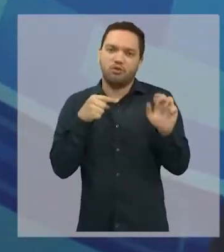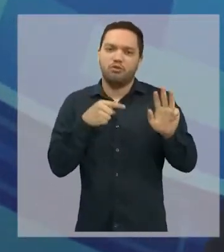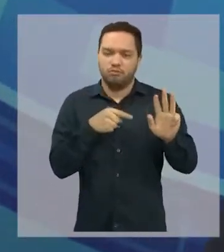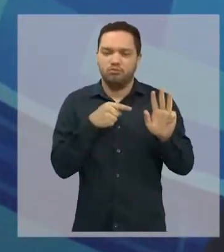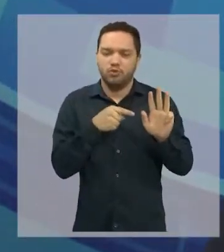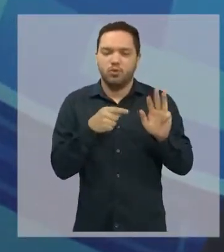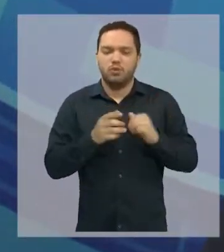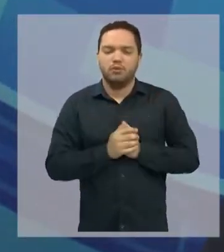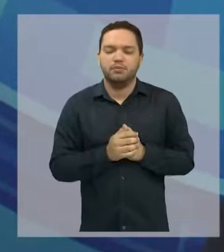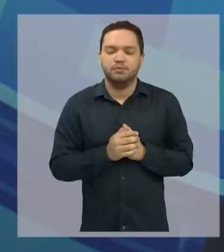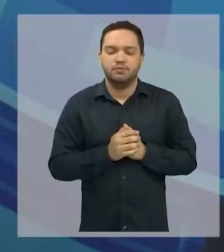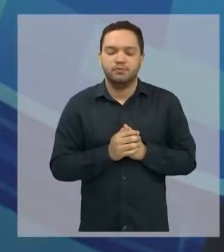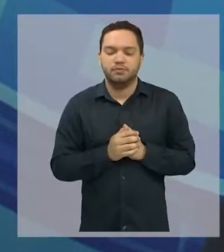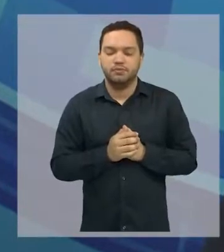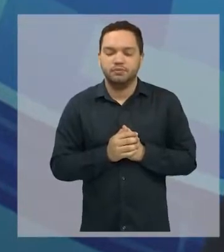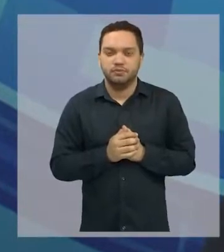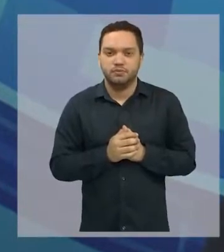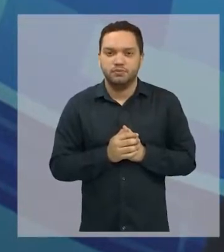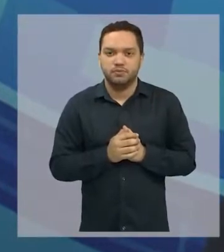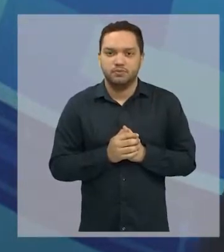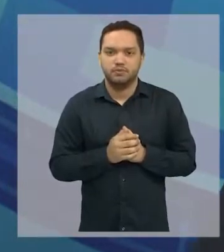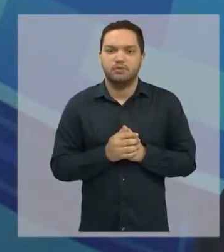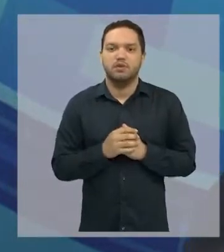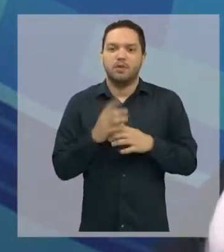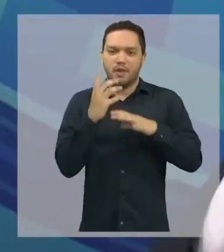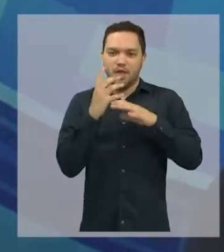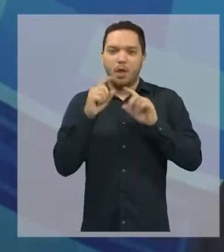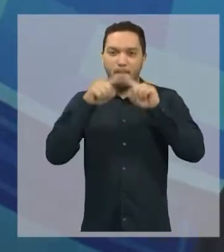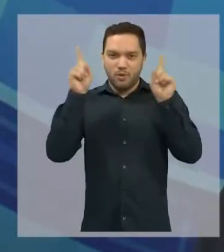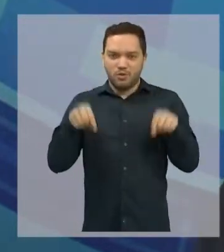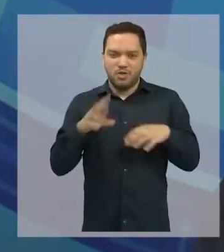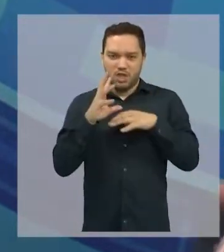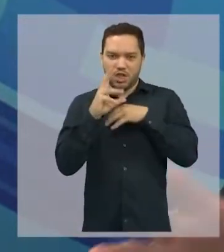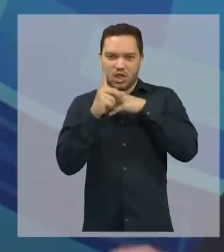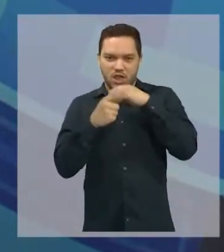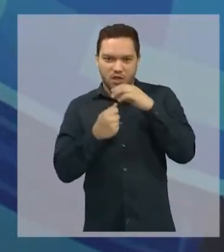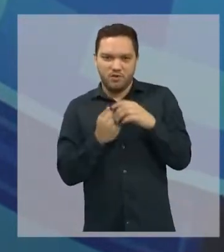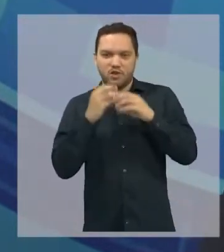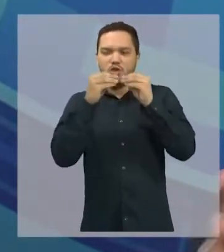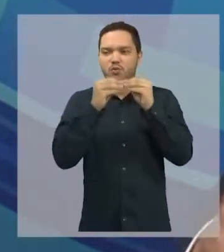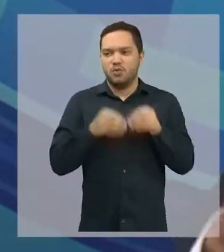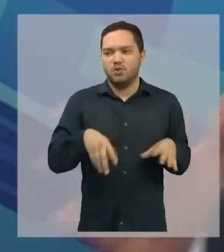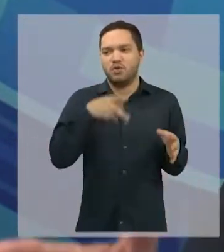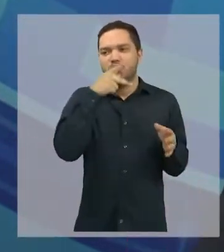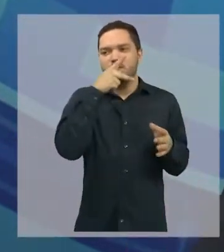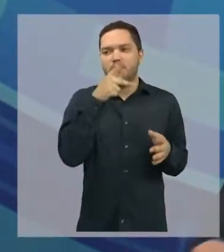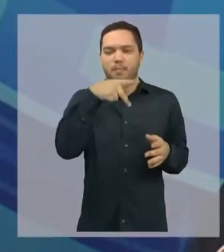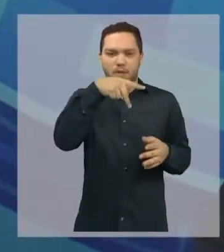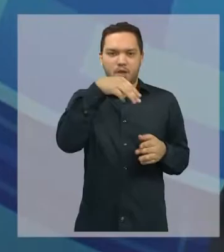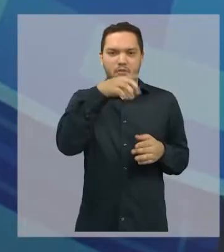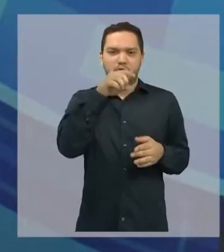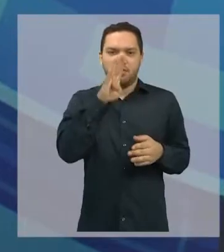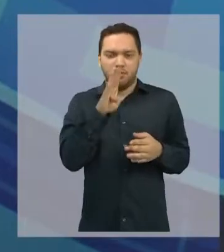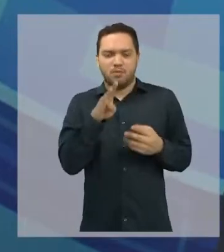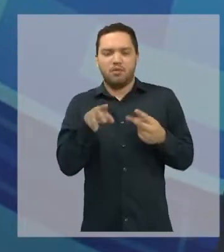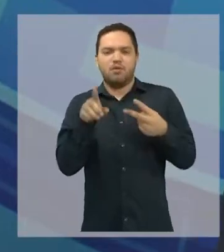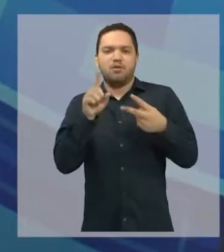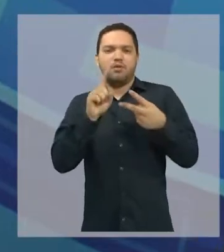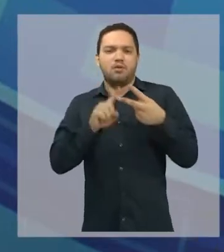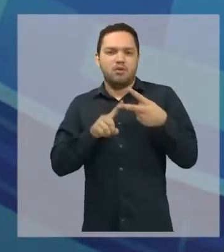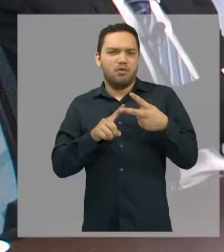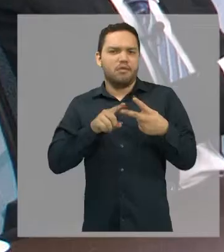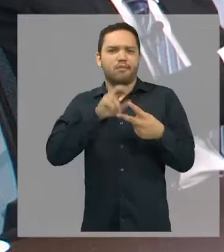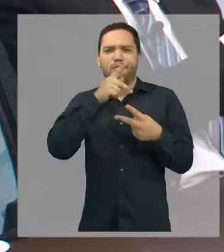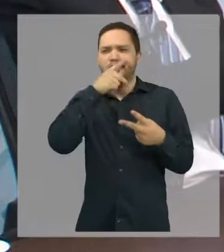existia. E como a Lava Jato implodiu alguns partidos, implodiu o PMDB, que hoje é